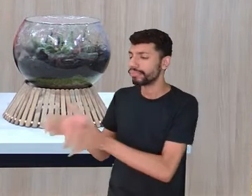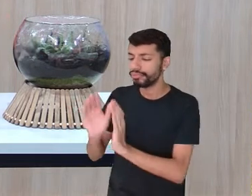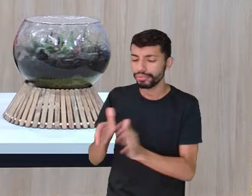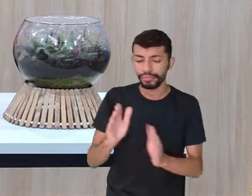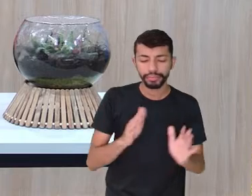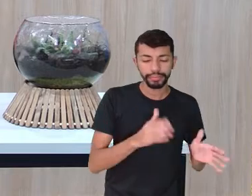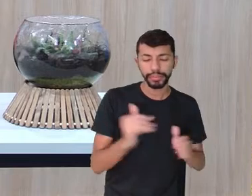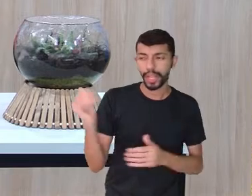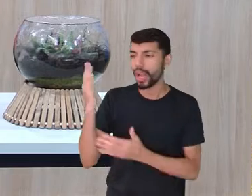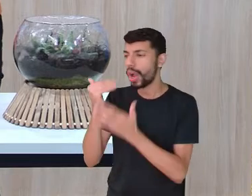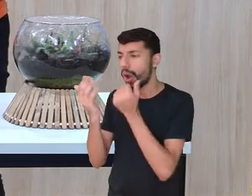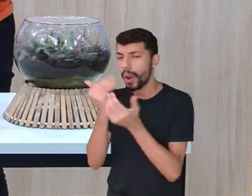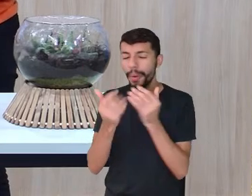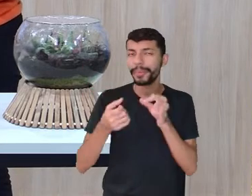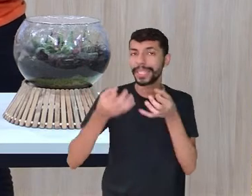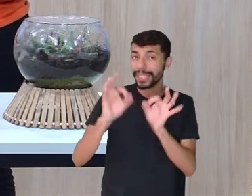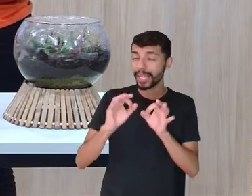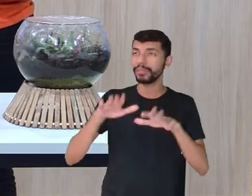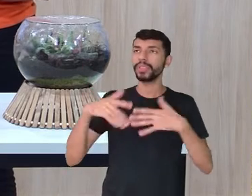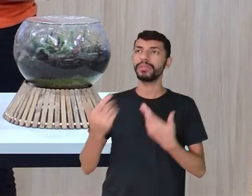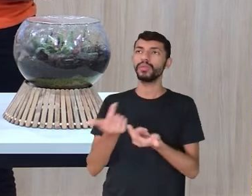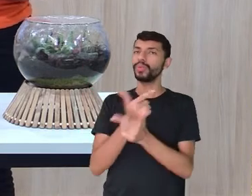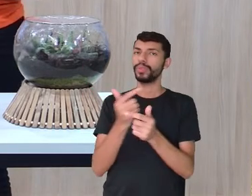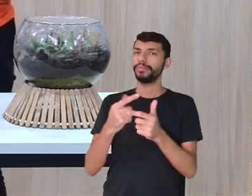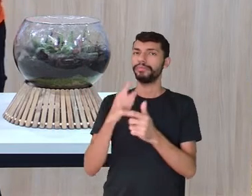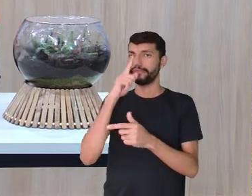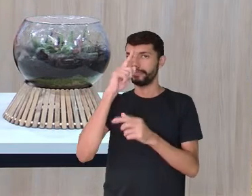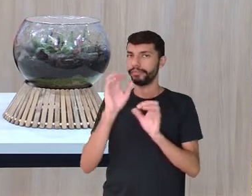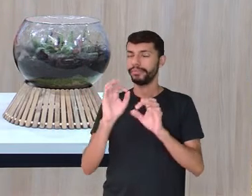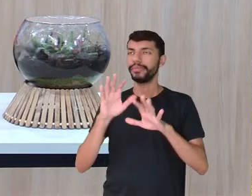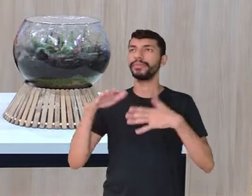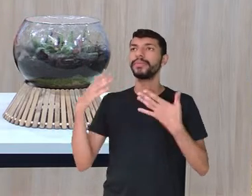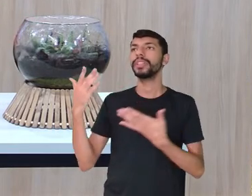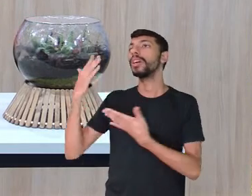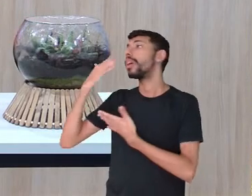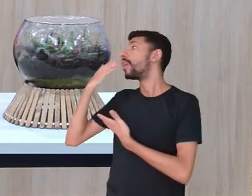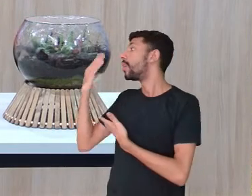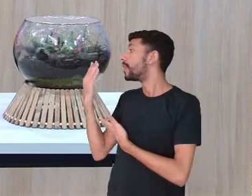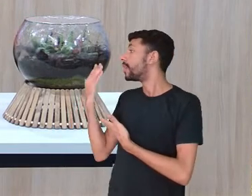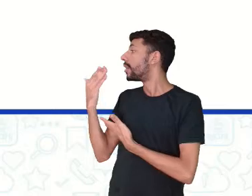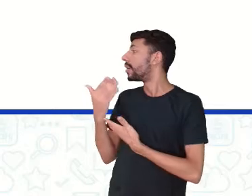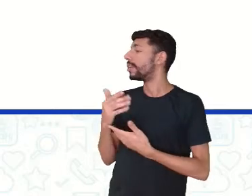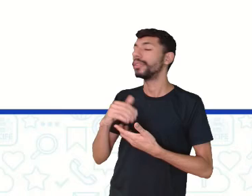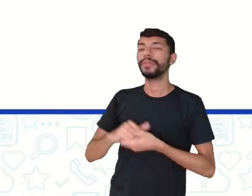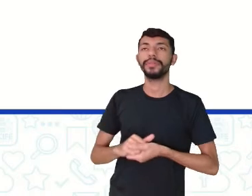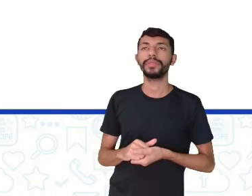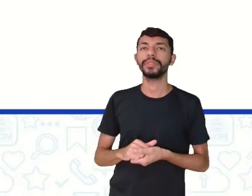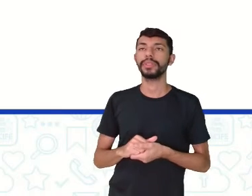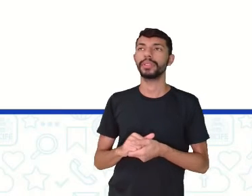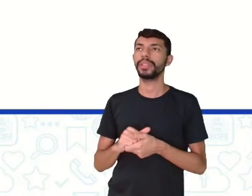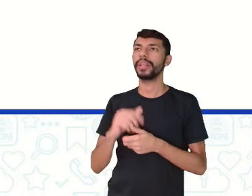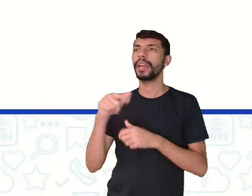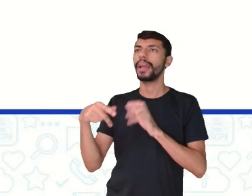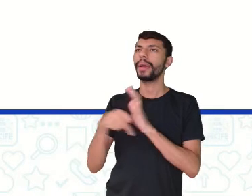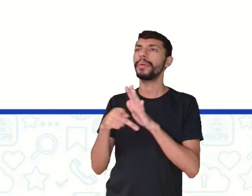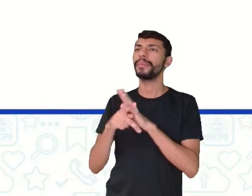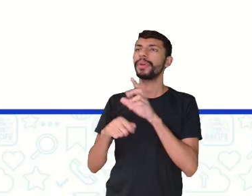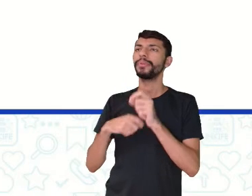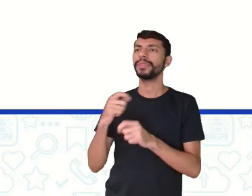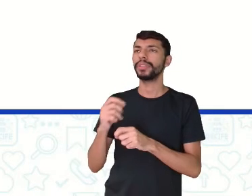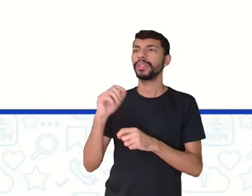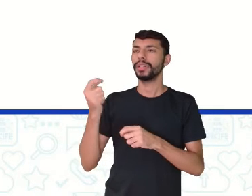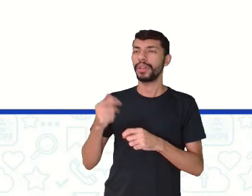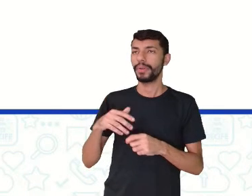do outro, não corre muito esse risco. Então, a cadeia alimentar, normalmente, ela é formada por seres